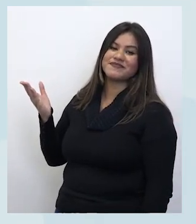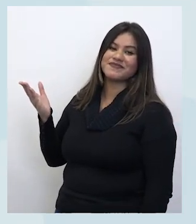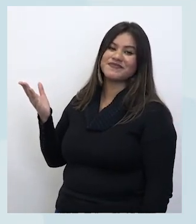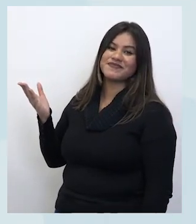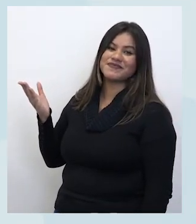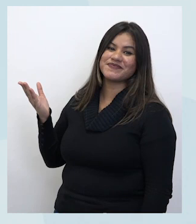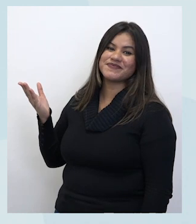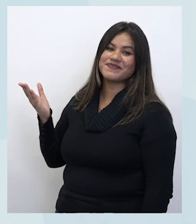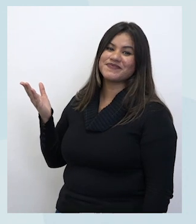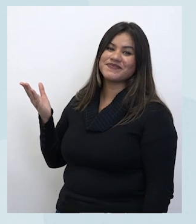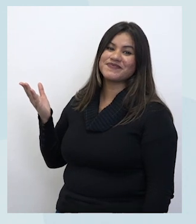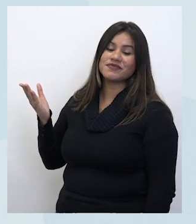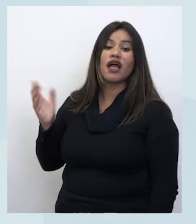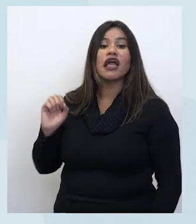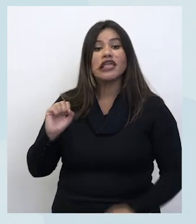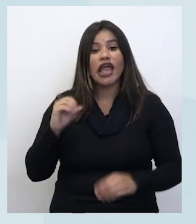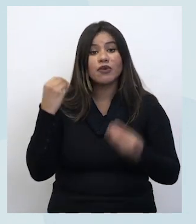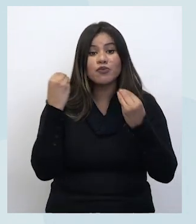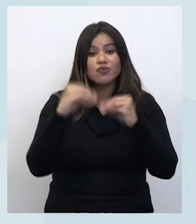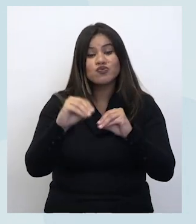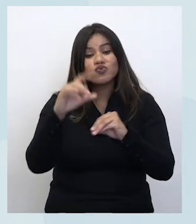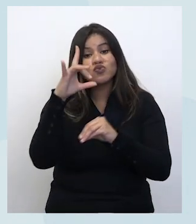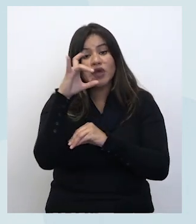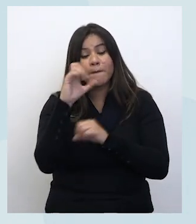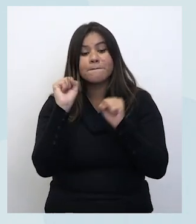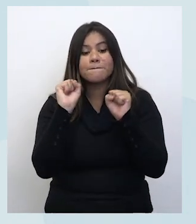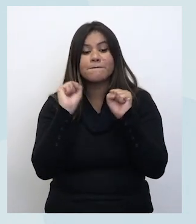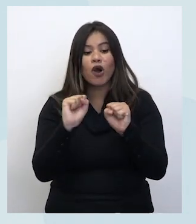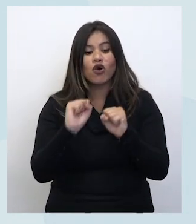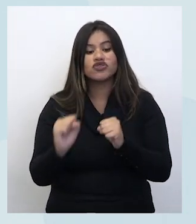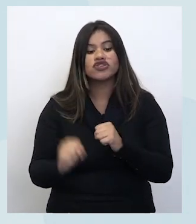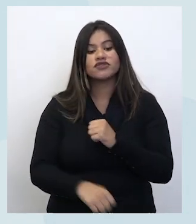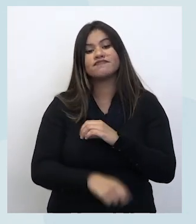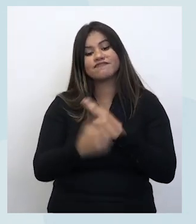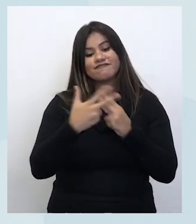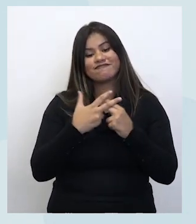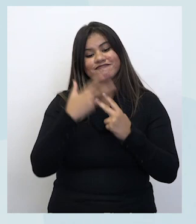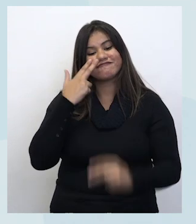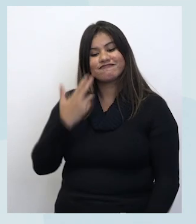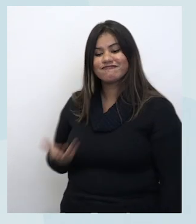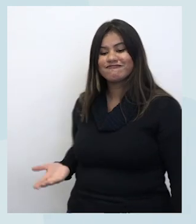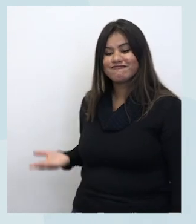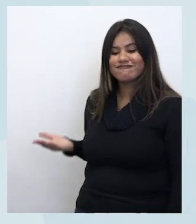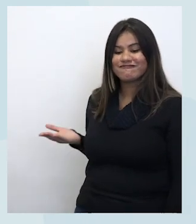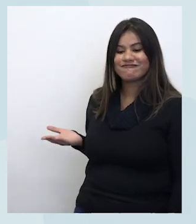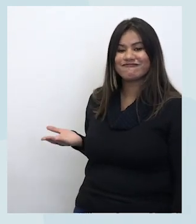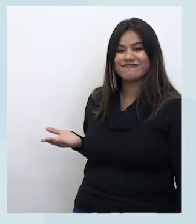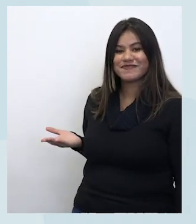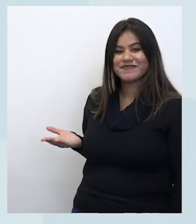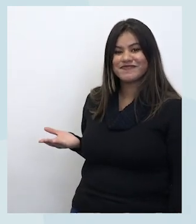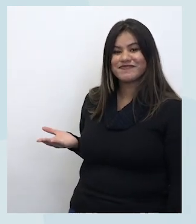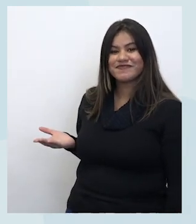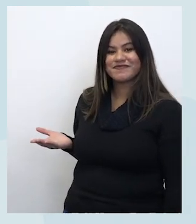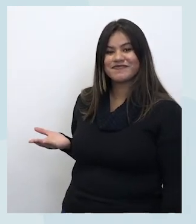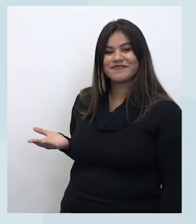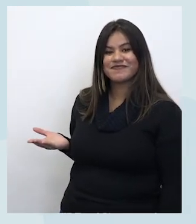Mídia SP. E quando você colocar a foto, você vai marcar essa hashtag que a gente acabou de falar. Hashtag competência